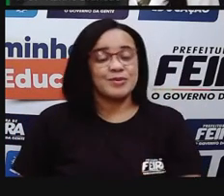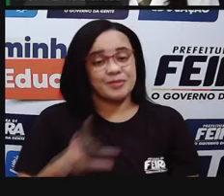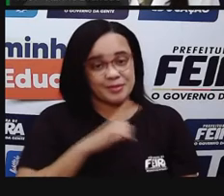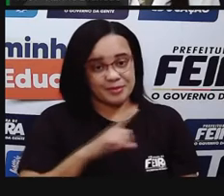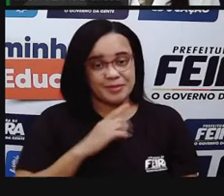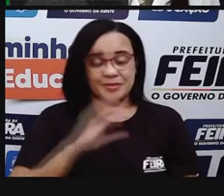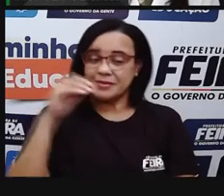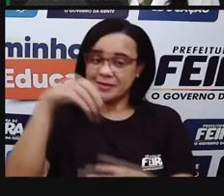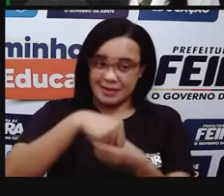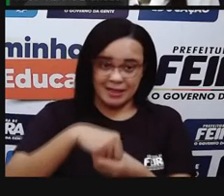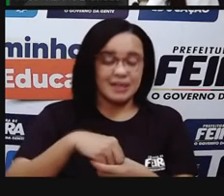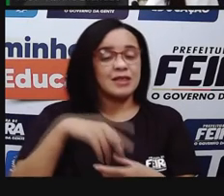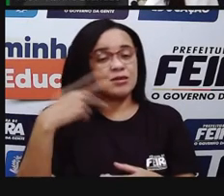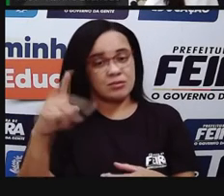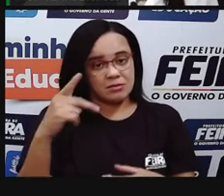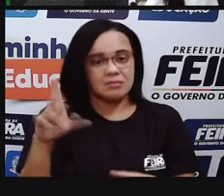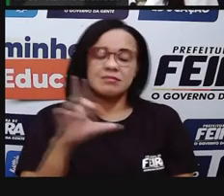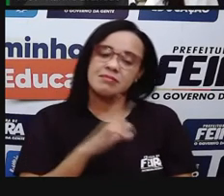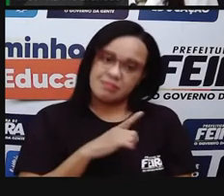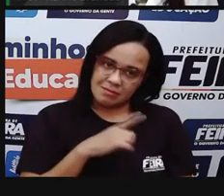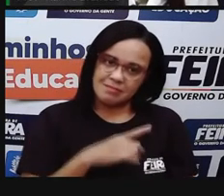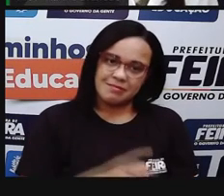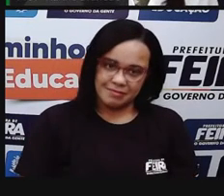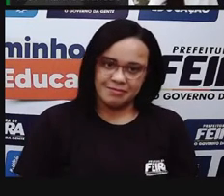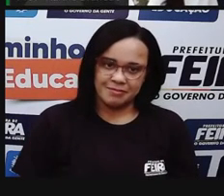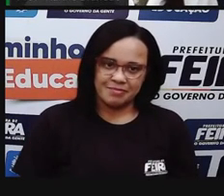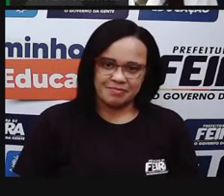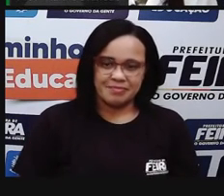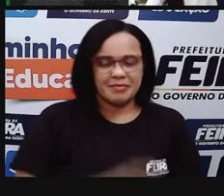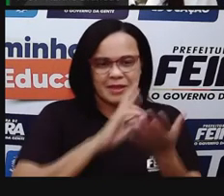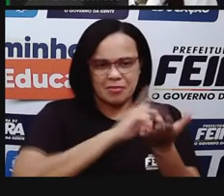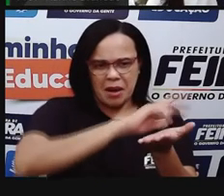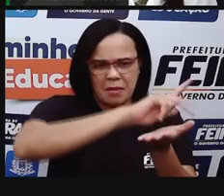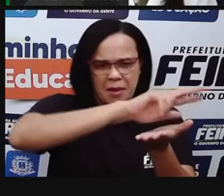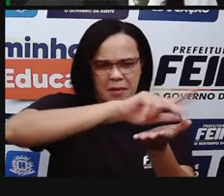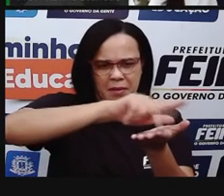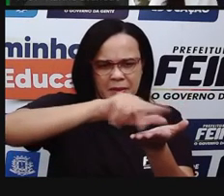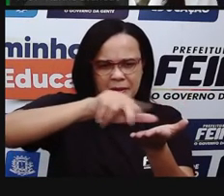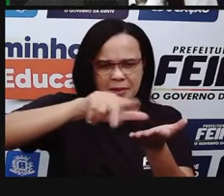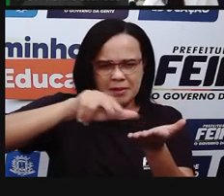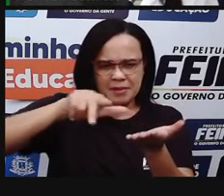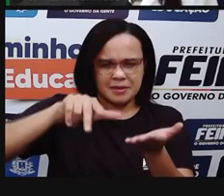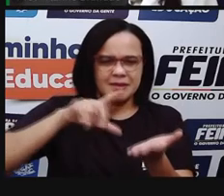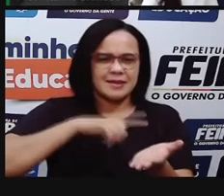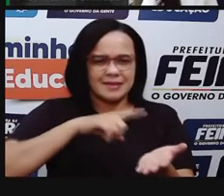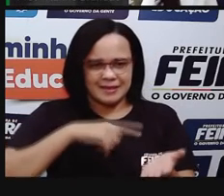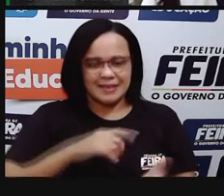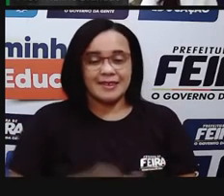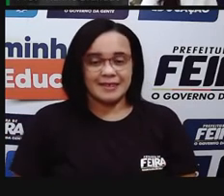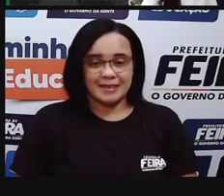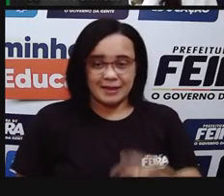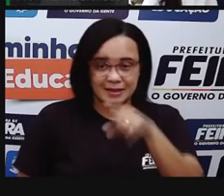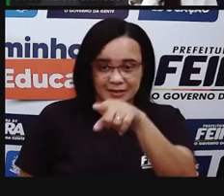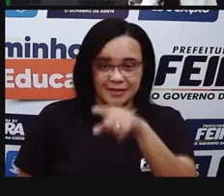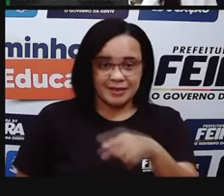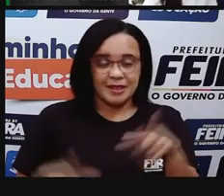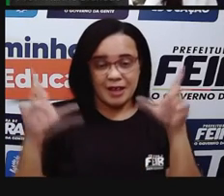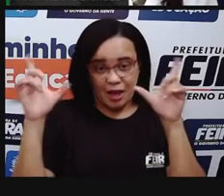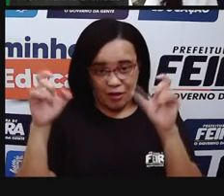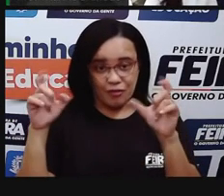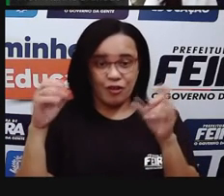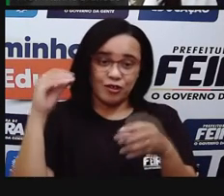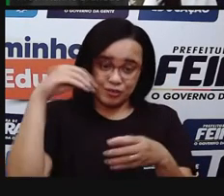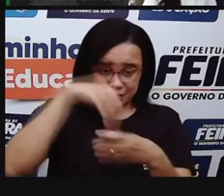dos insetos, as formigas, a gente tem as aves, a gente tem os peixes, os anfíbios, né? Os sapos,